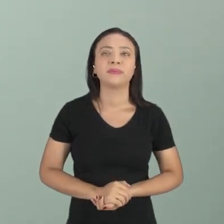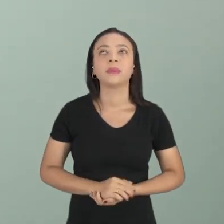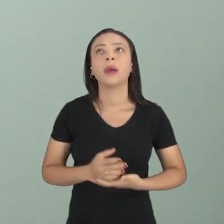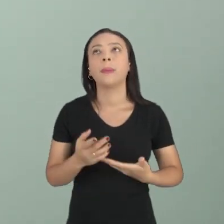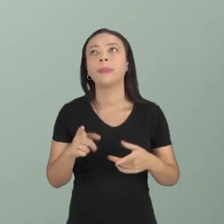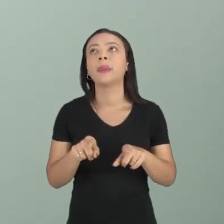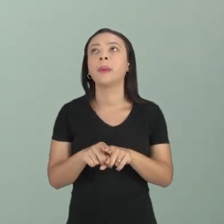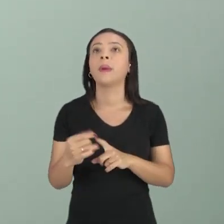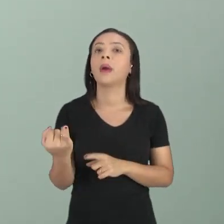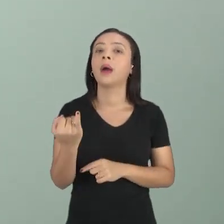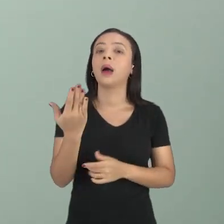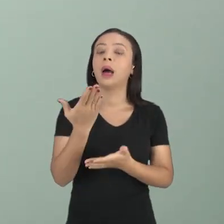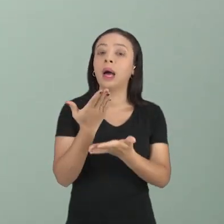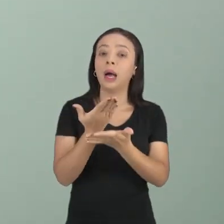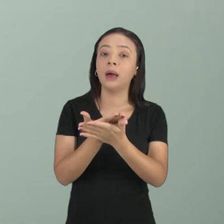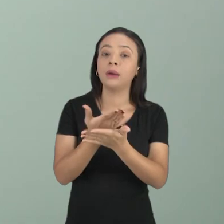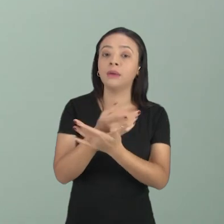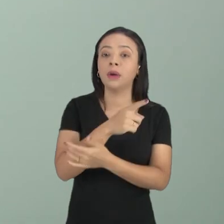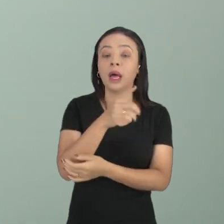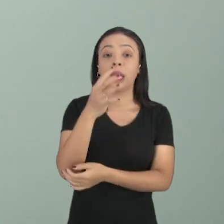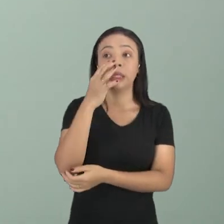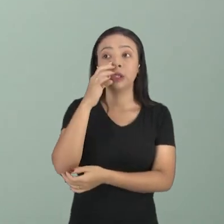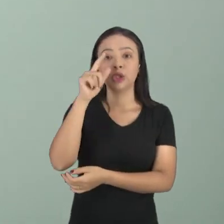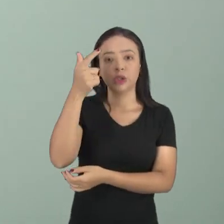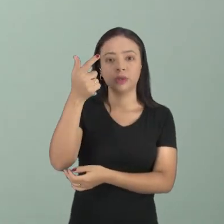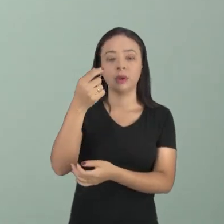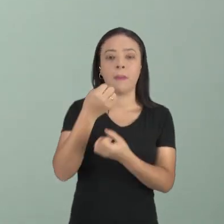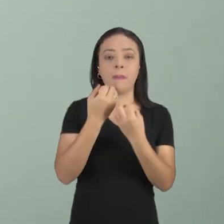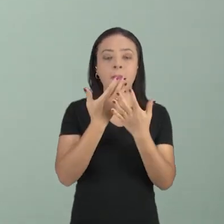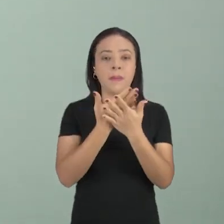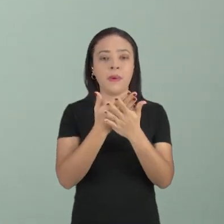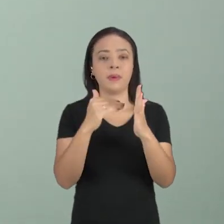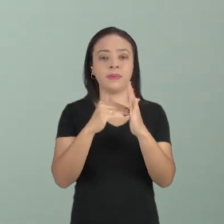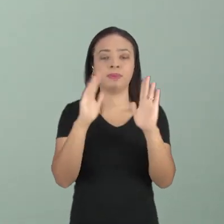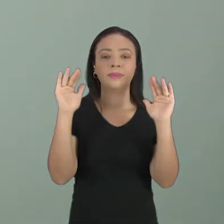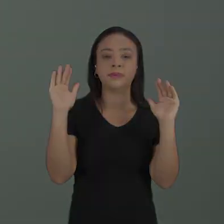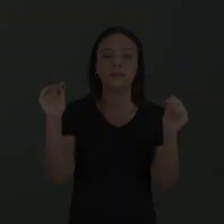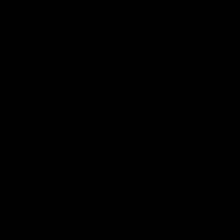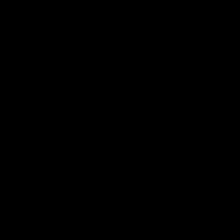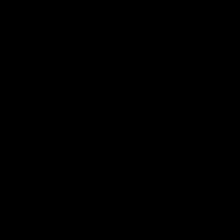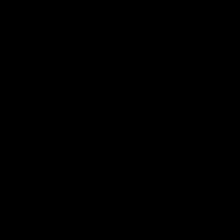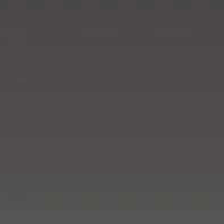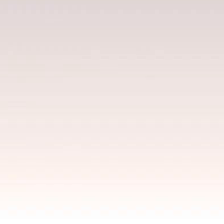Não deixe também de assistir as nossas próximas aulas. Bons estudos e até mais!